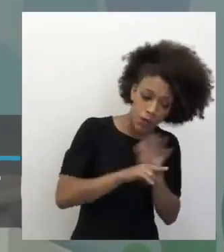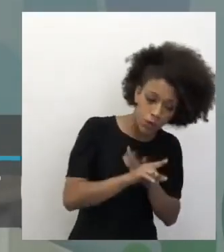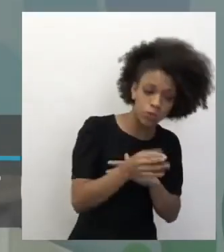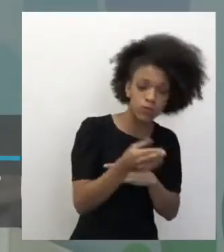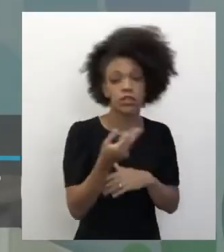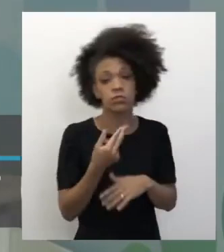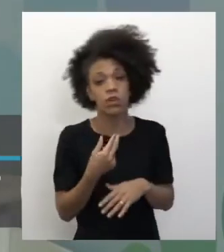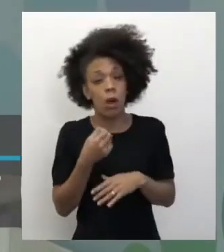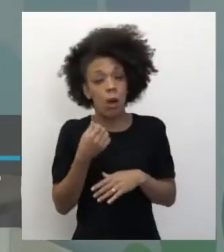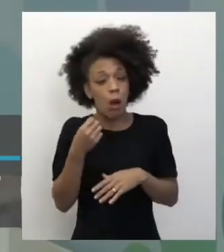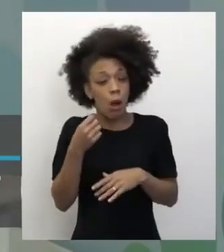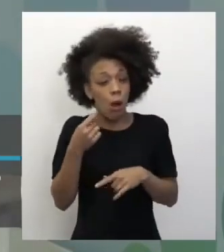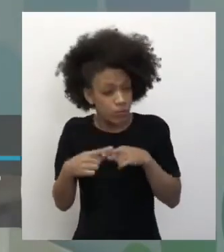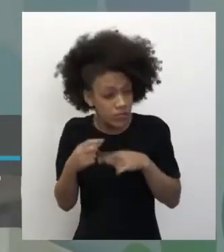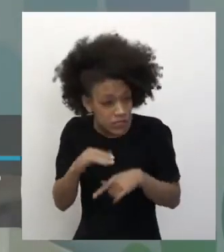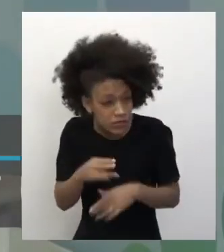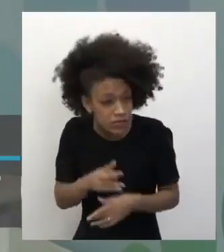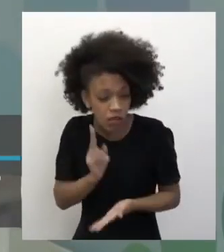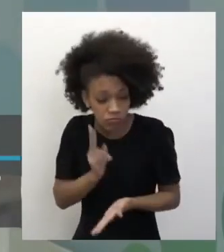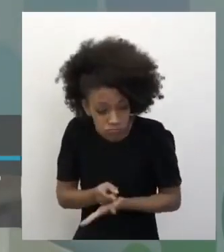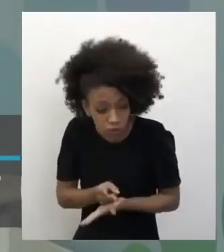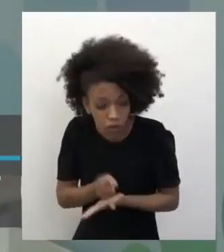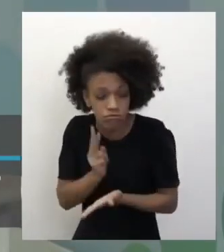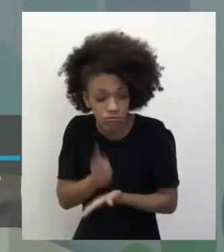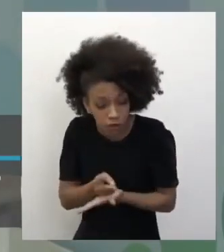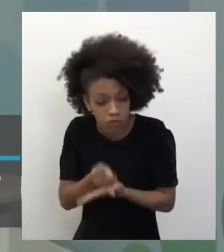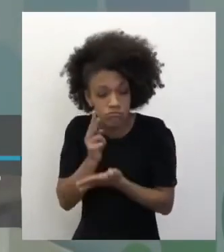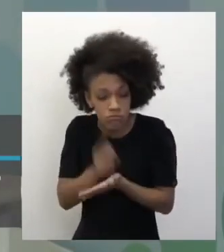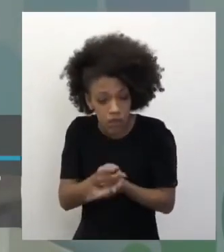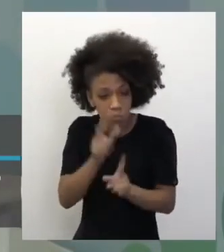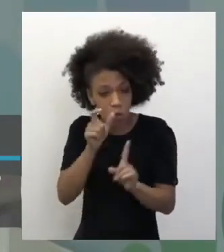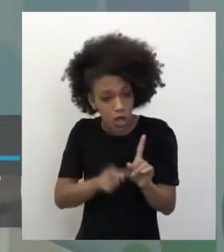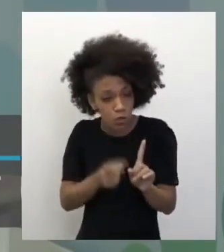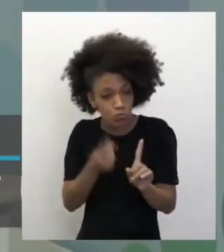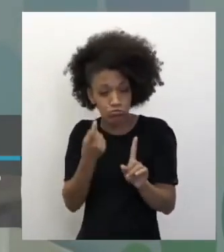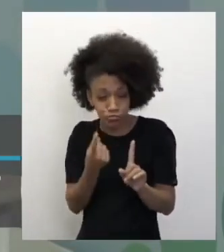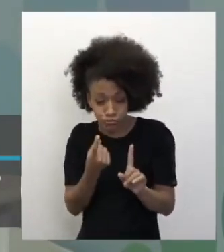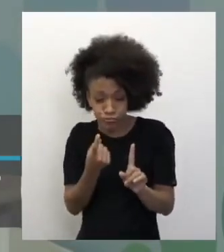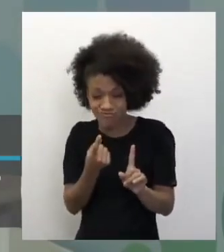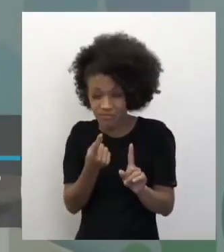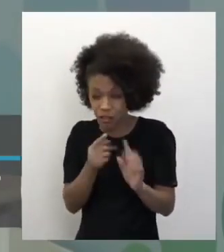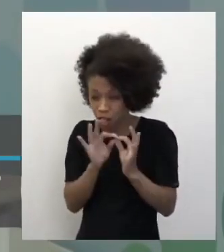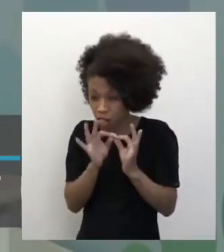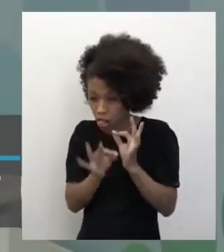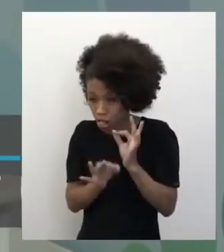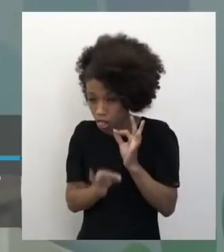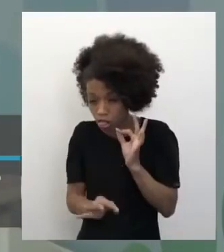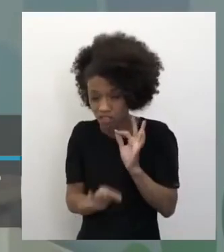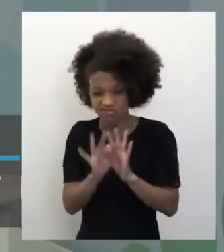você ficar sempre em um ponto só de vista, o tempo inteiro, o